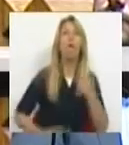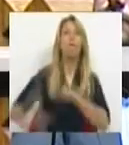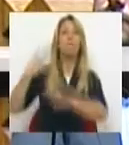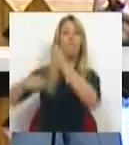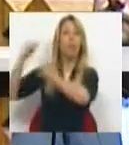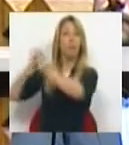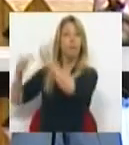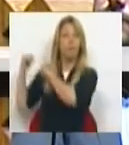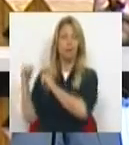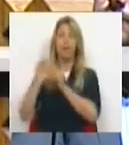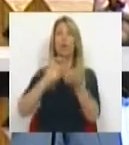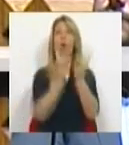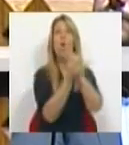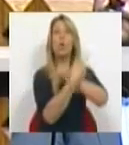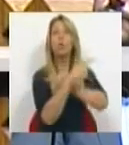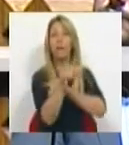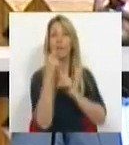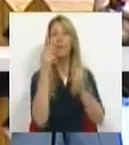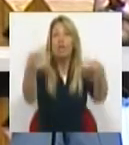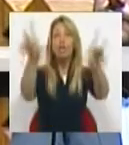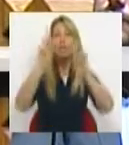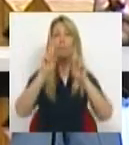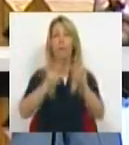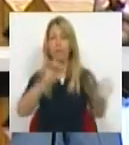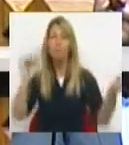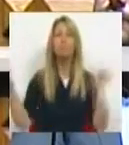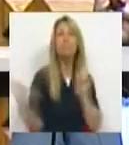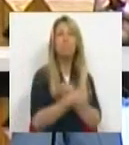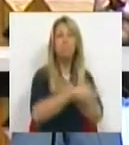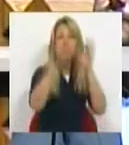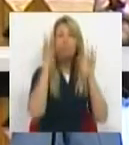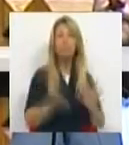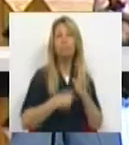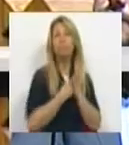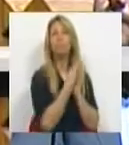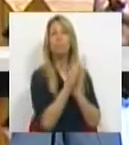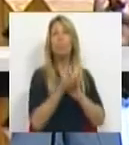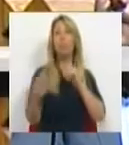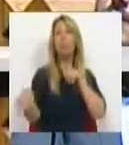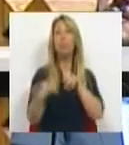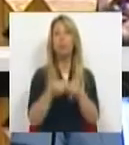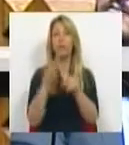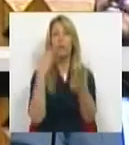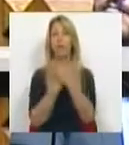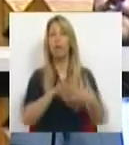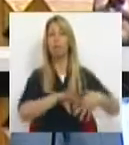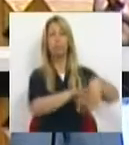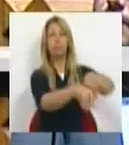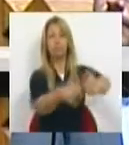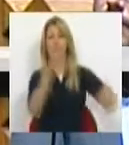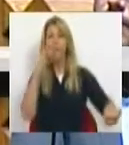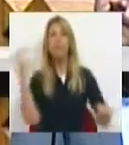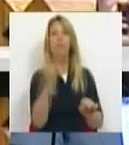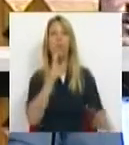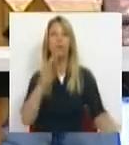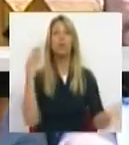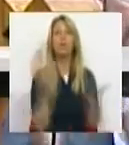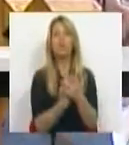pelo contrário, é a da esperança e é a da inversão de um conjunto de políticas que vinham degradando,